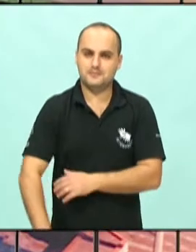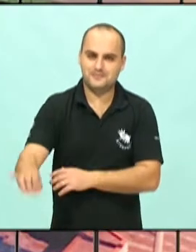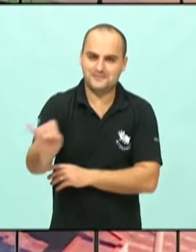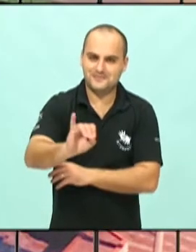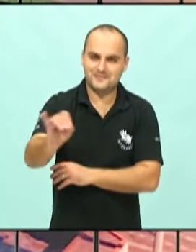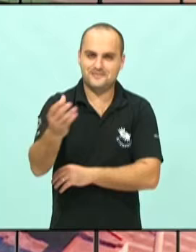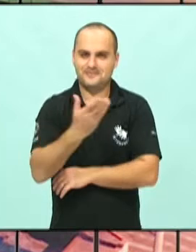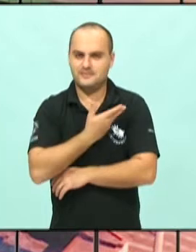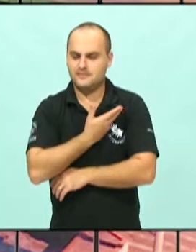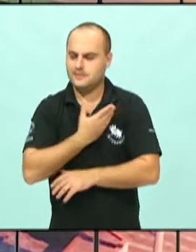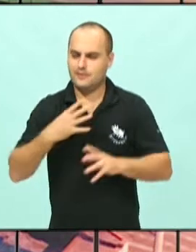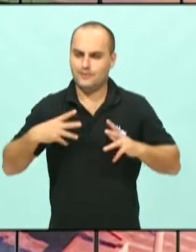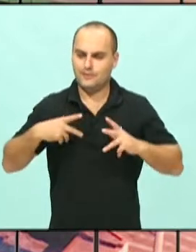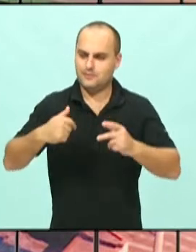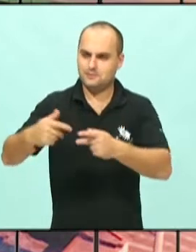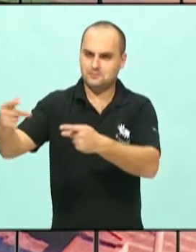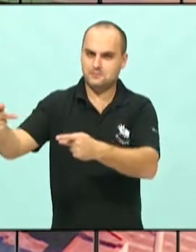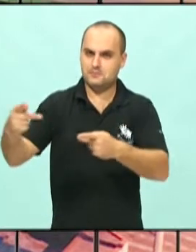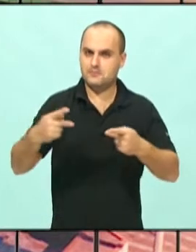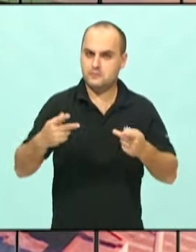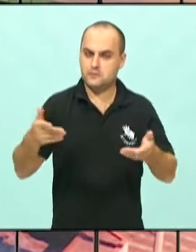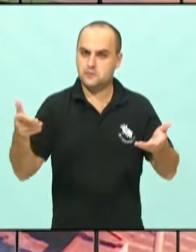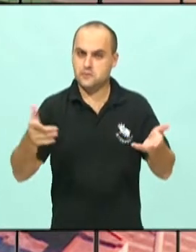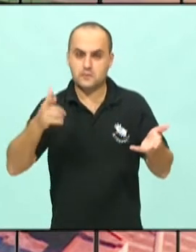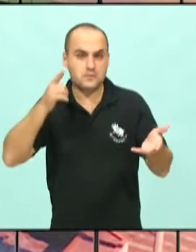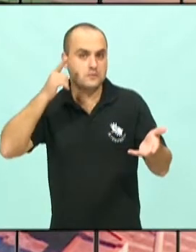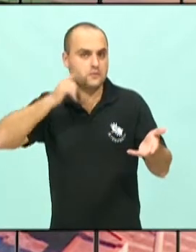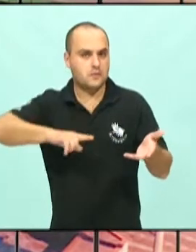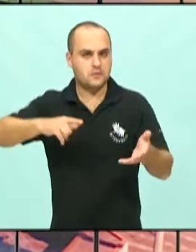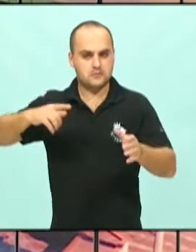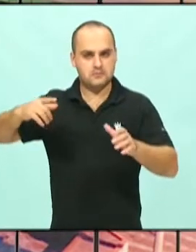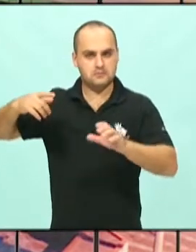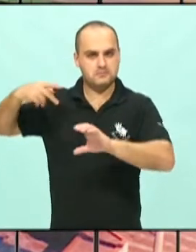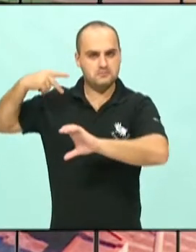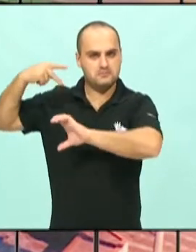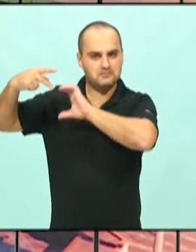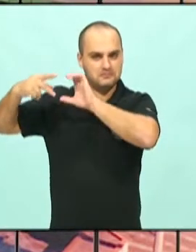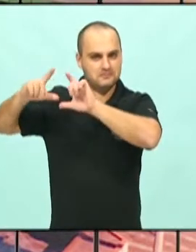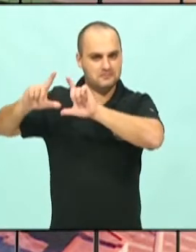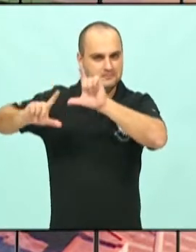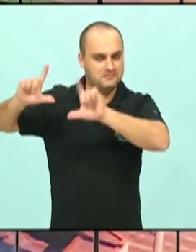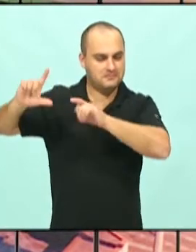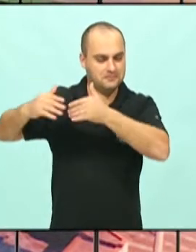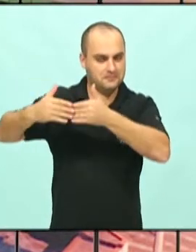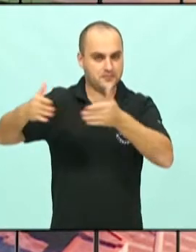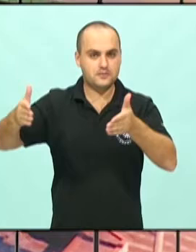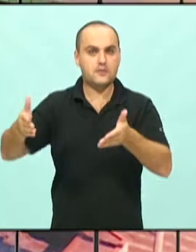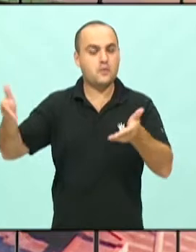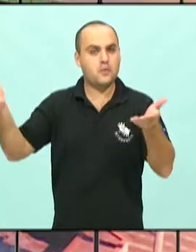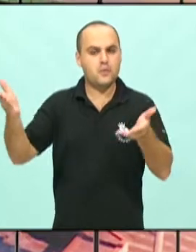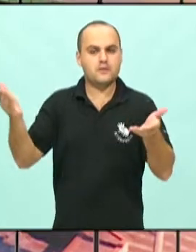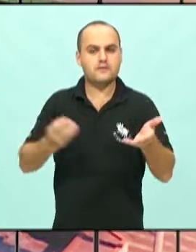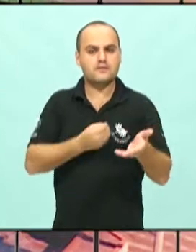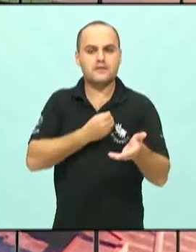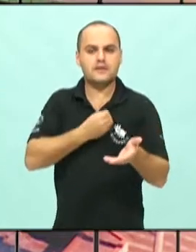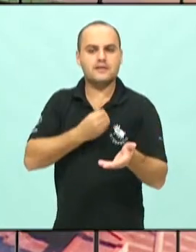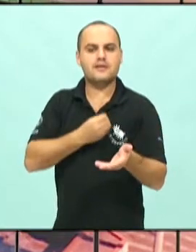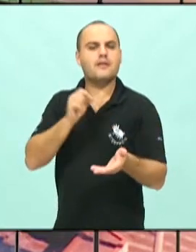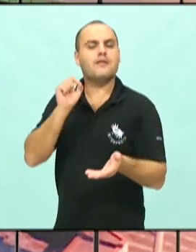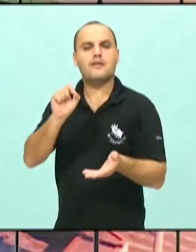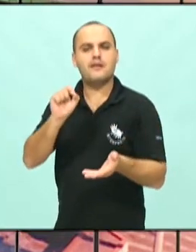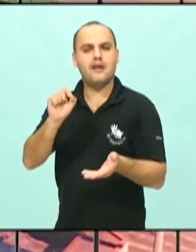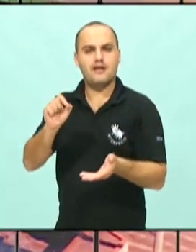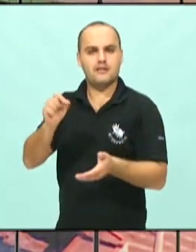Olá, amigos, sejam bem-vindos a mais um Câmara Aberta. No programa de hoje nós recebemos o violonista e